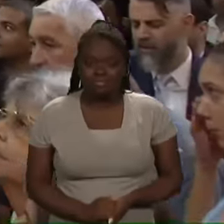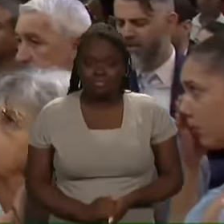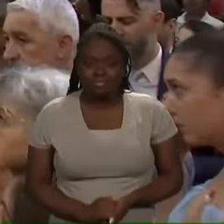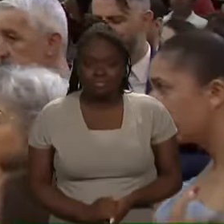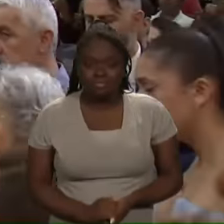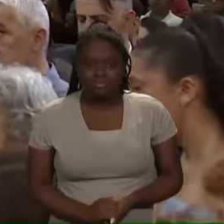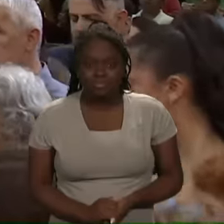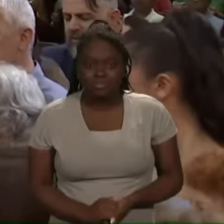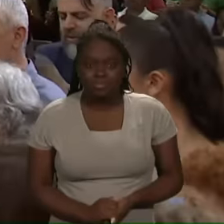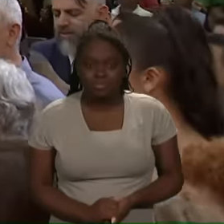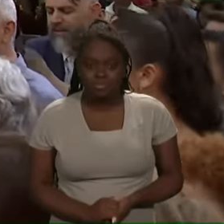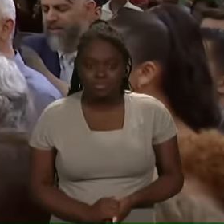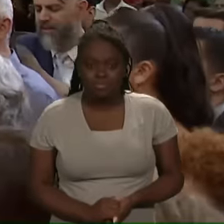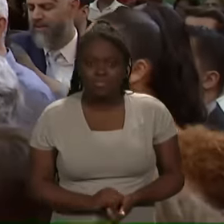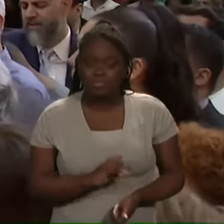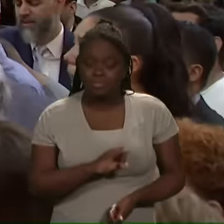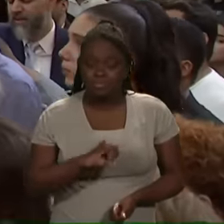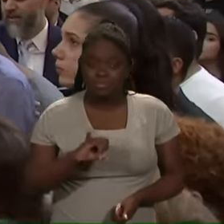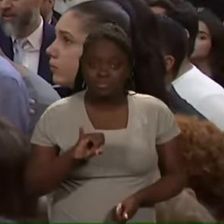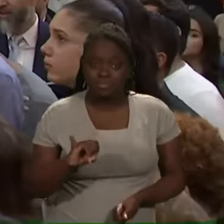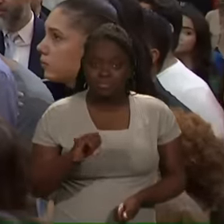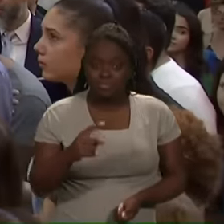Vocês vieram uma família.